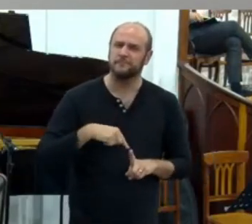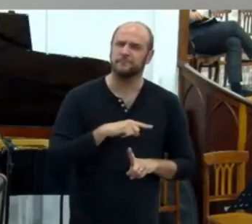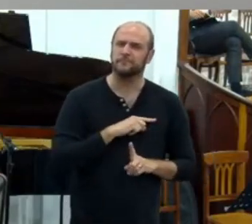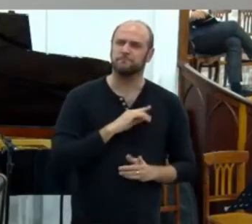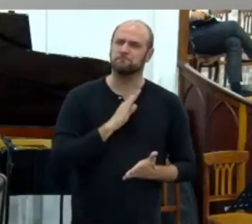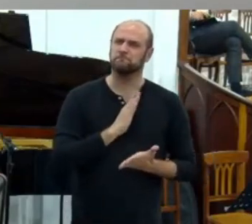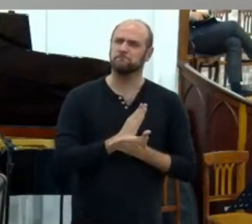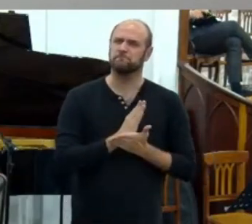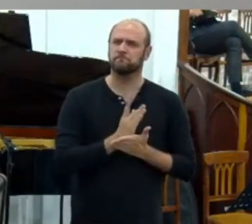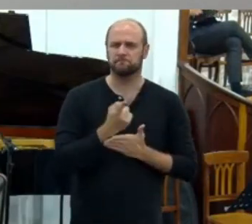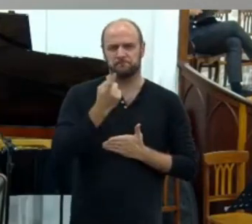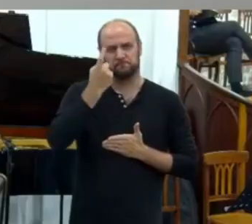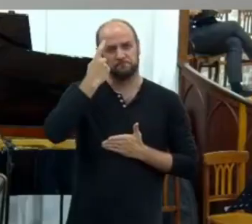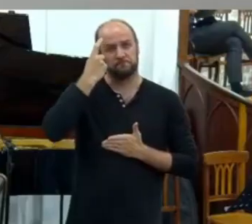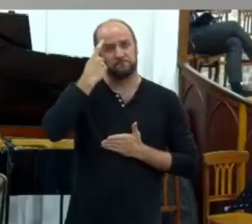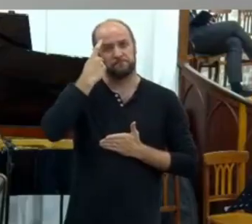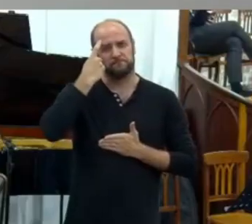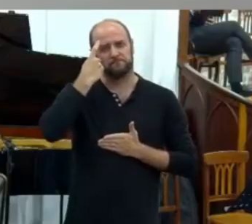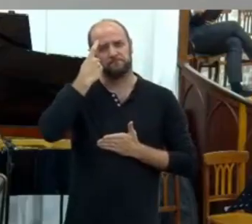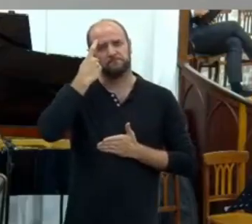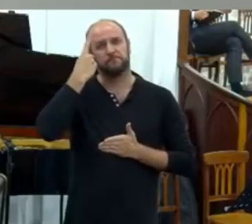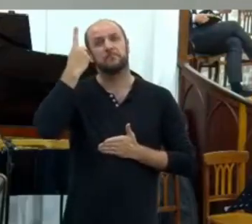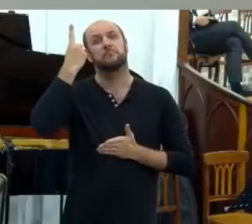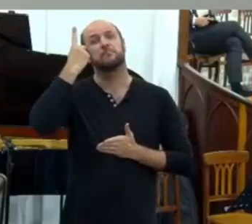e pensar